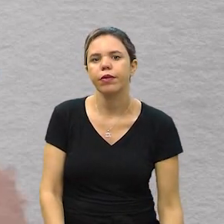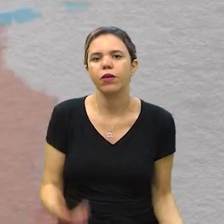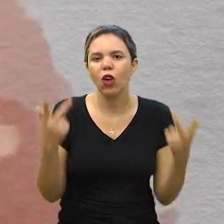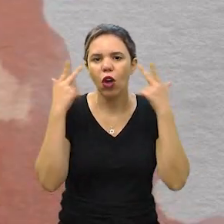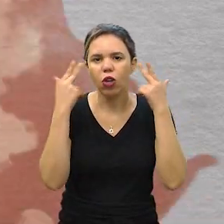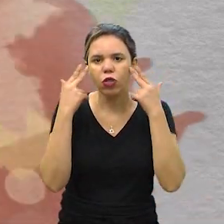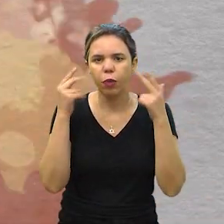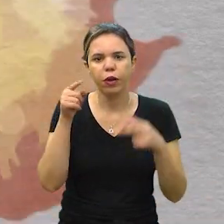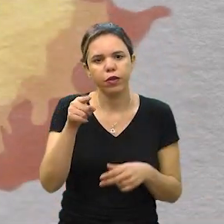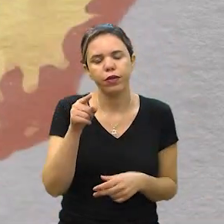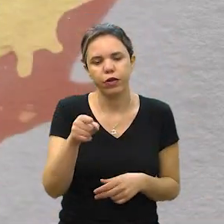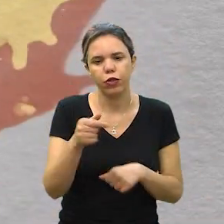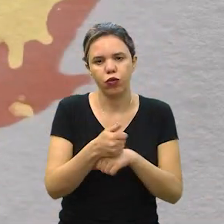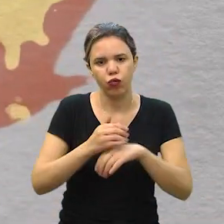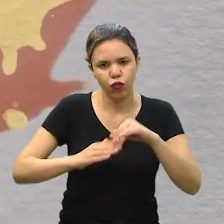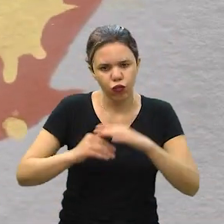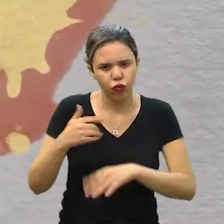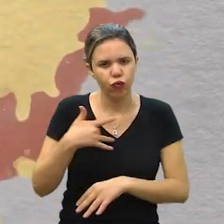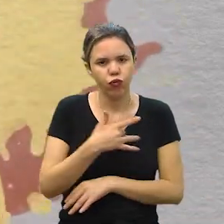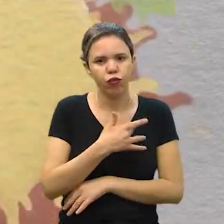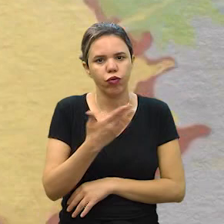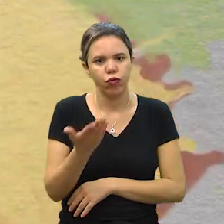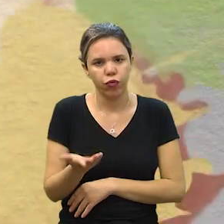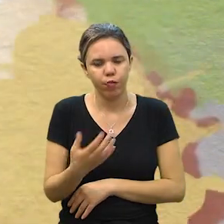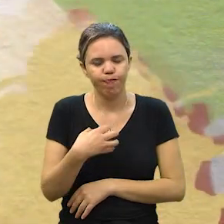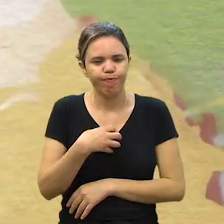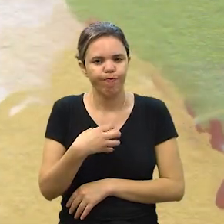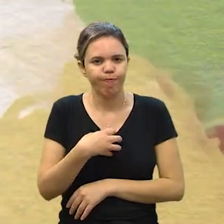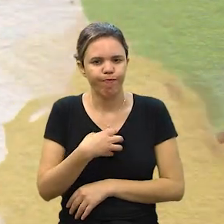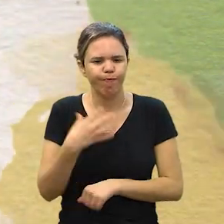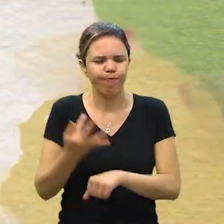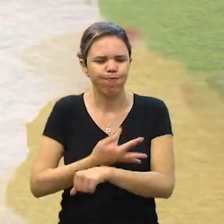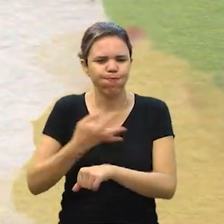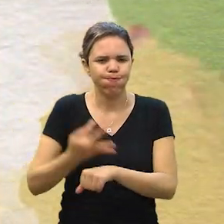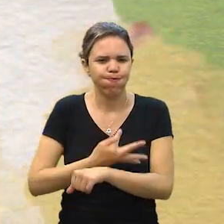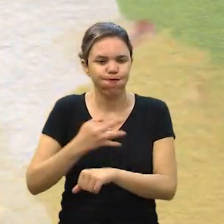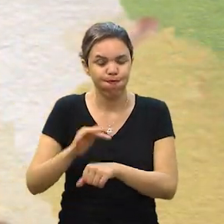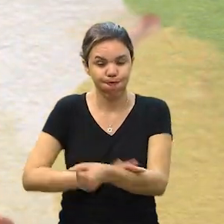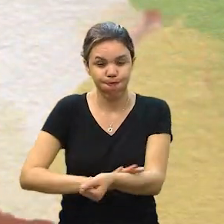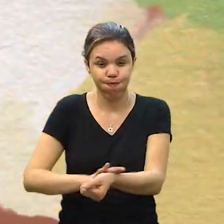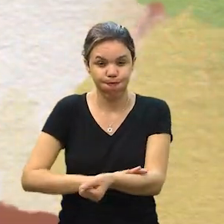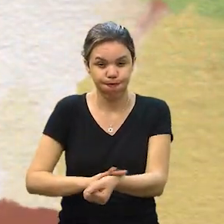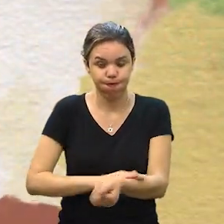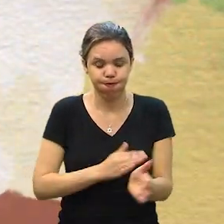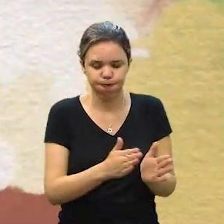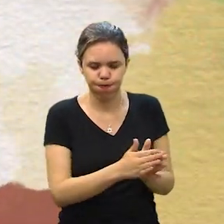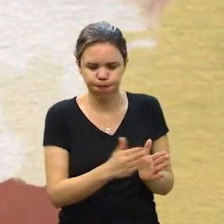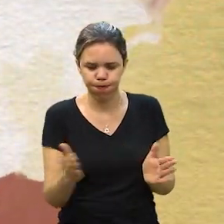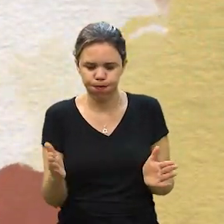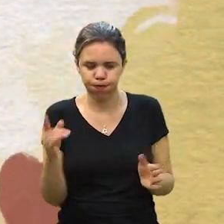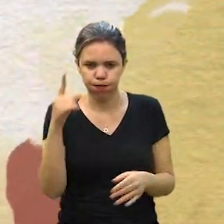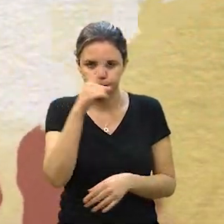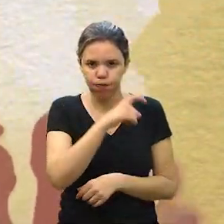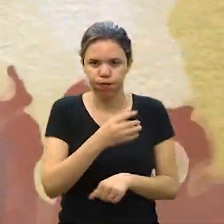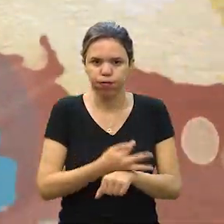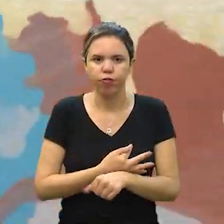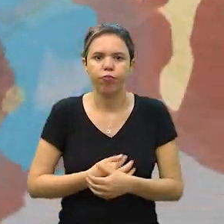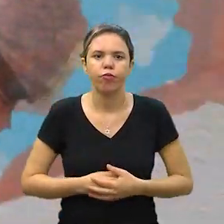É normal que você, profissional de saúde, se sinta sobrecarregado e estressado nesse momento